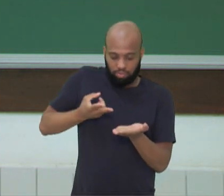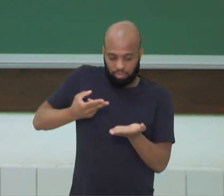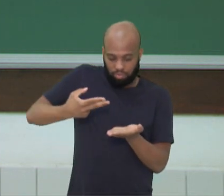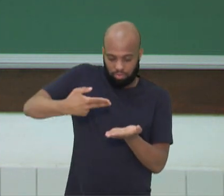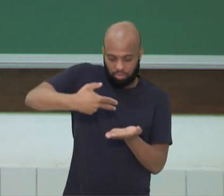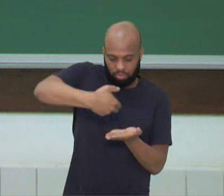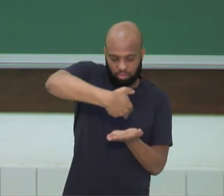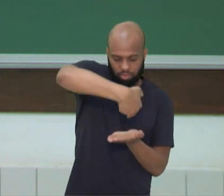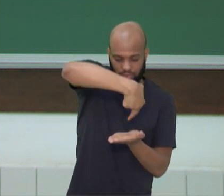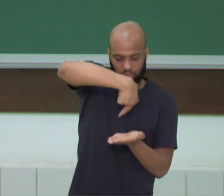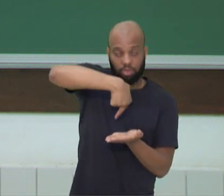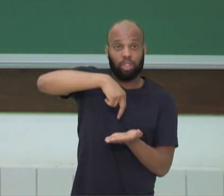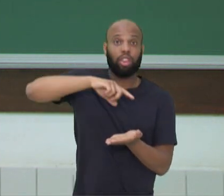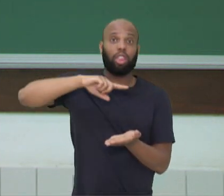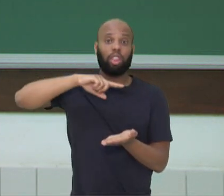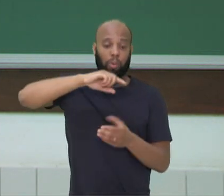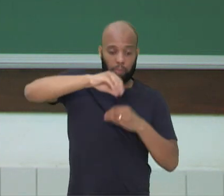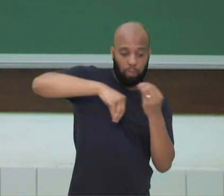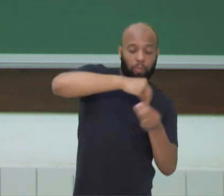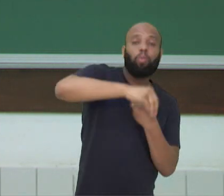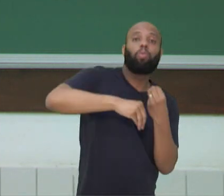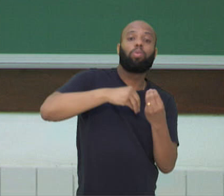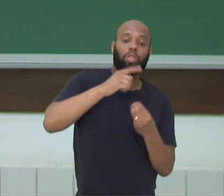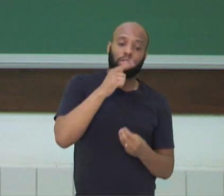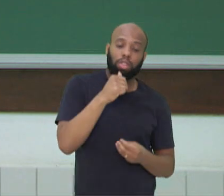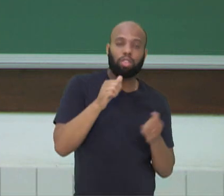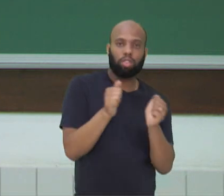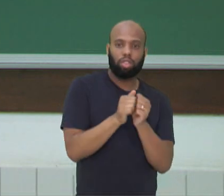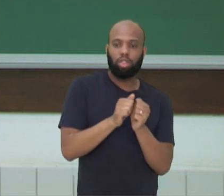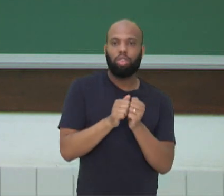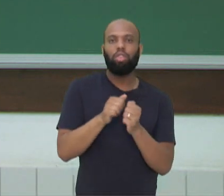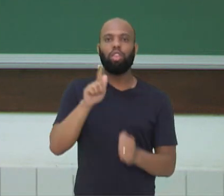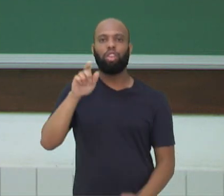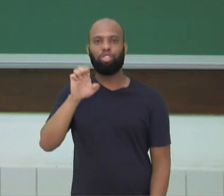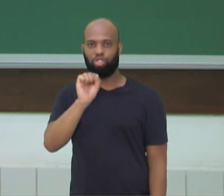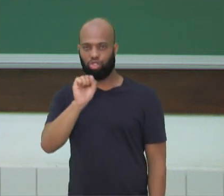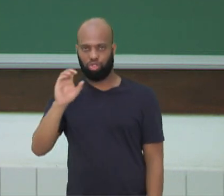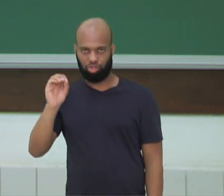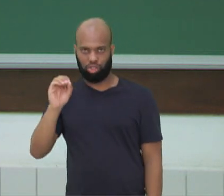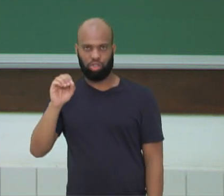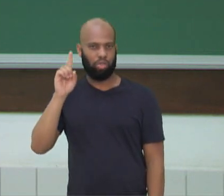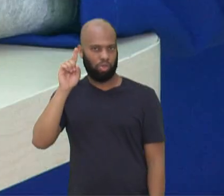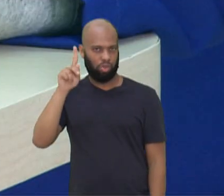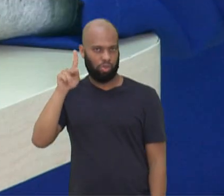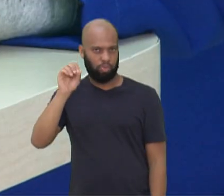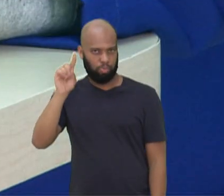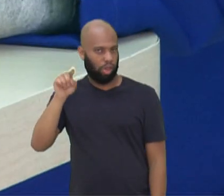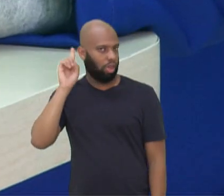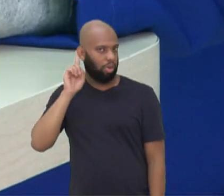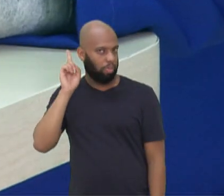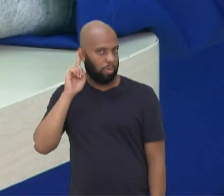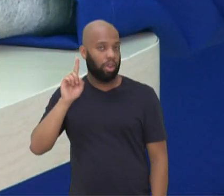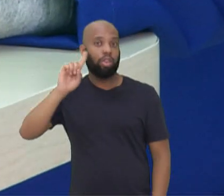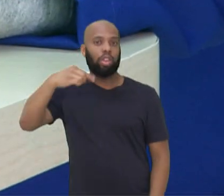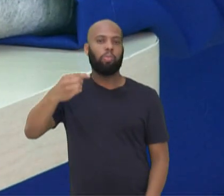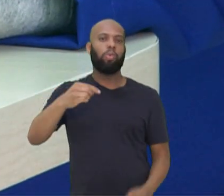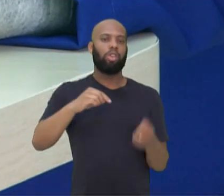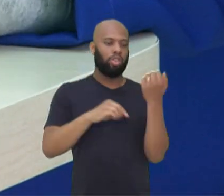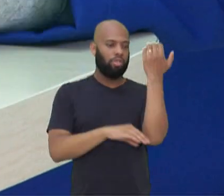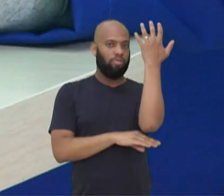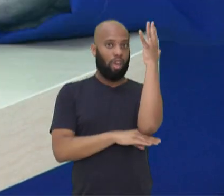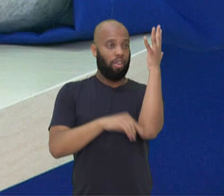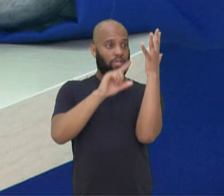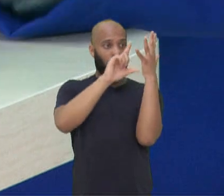gesso, ela ficou molinha, homogênea, né? Sem pedacinhos, e peguei uma folha de uma árvore e